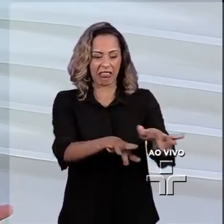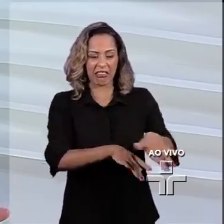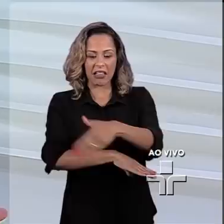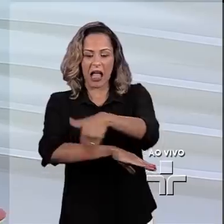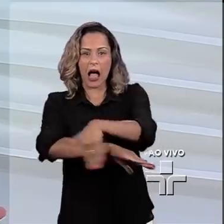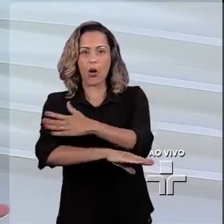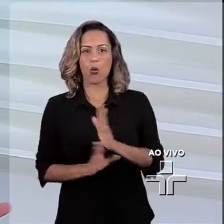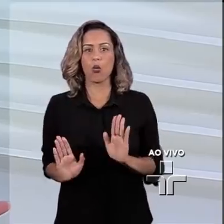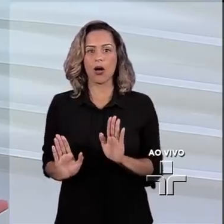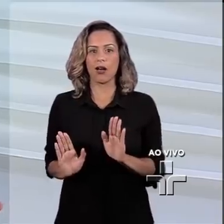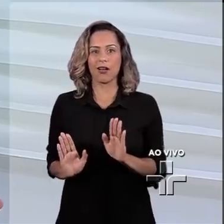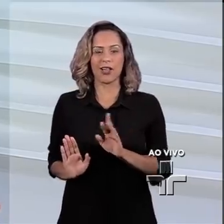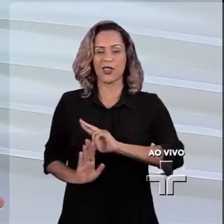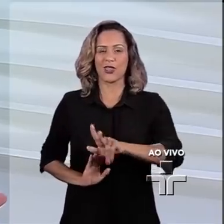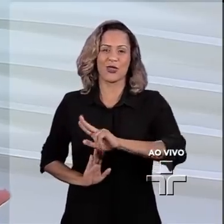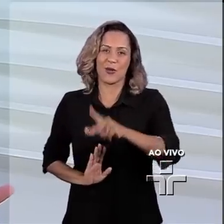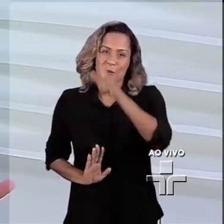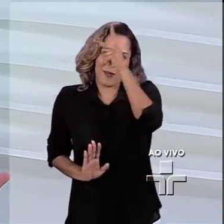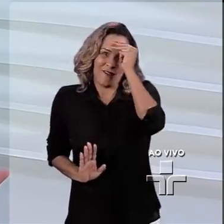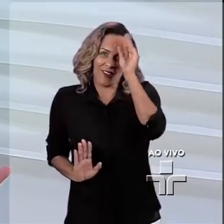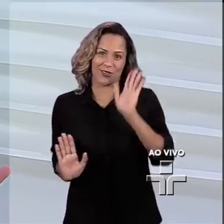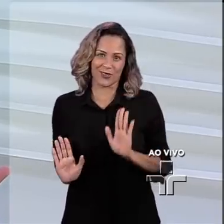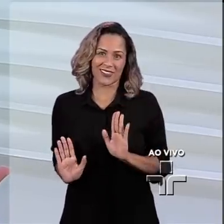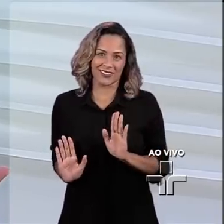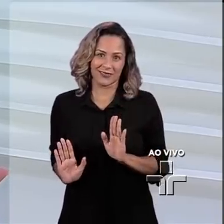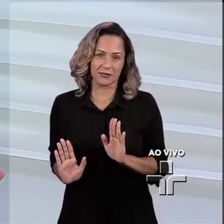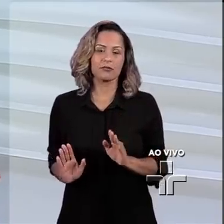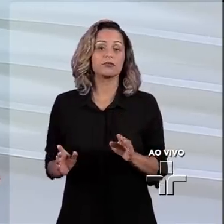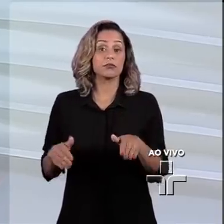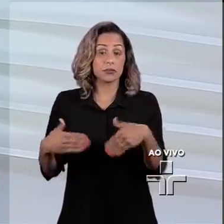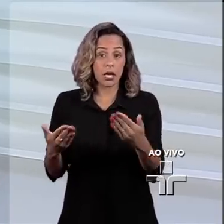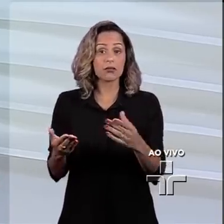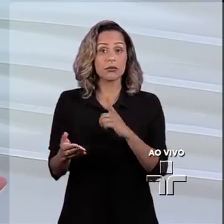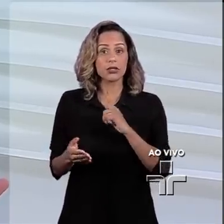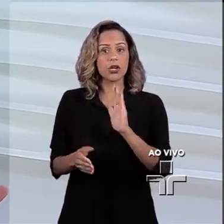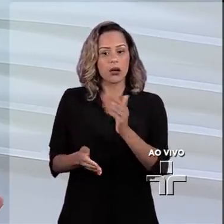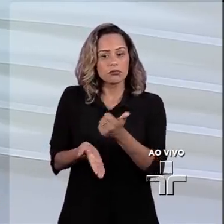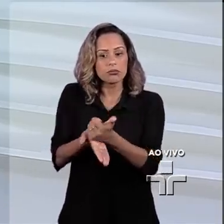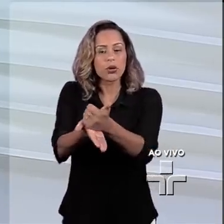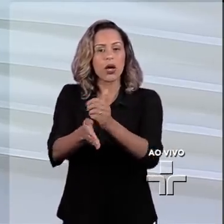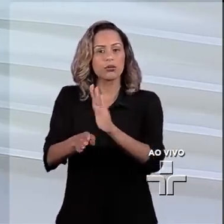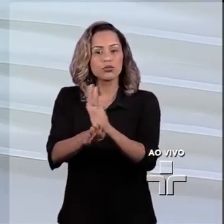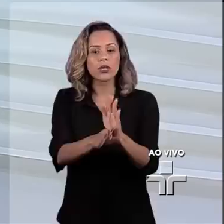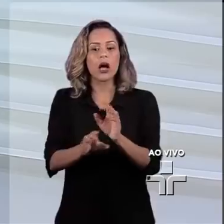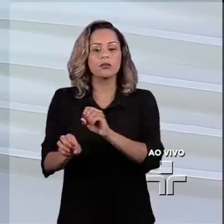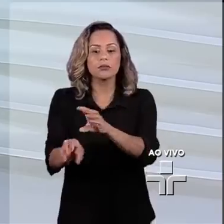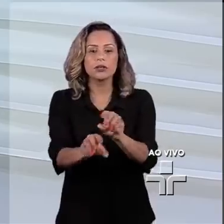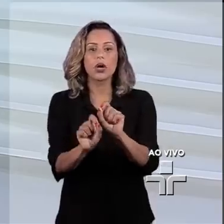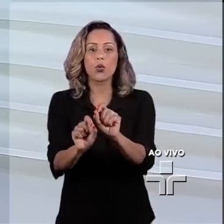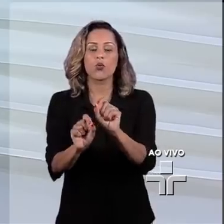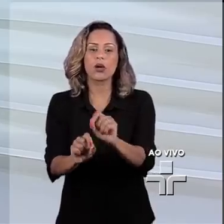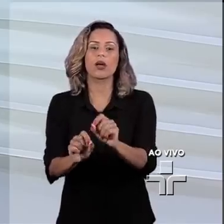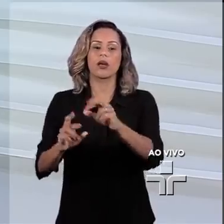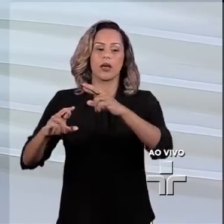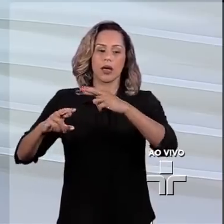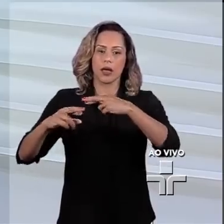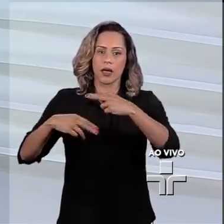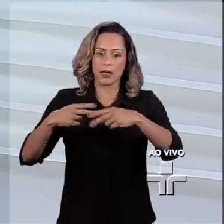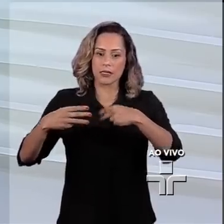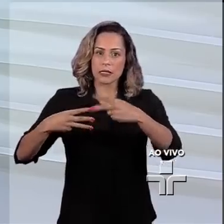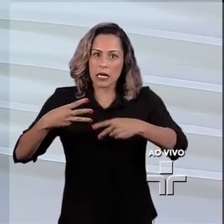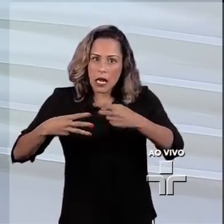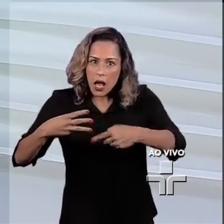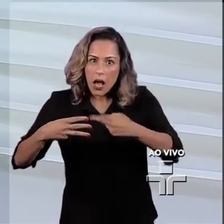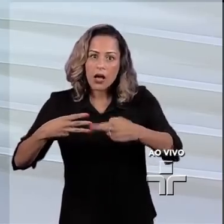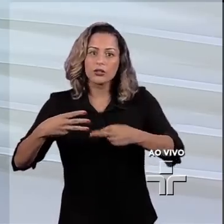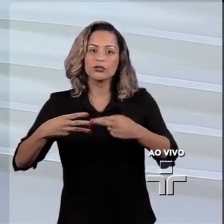coleta seletiva e a reciclagem na cidade de São Paulo. A cidade de São Paulo recicla menos de 10% do seu lixo.